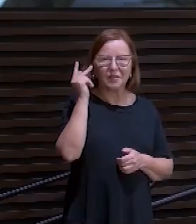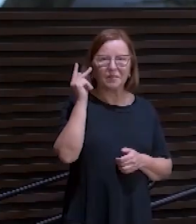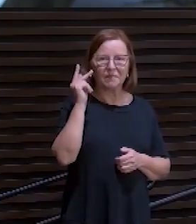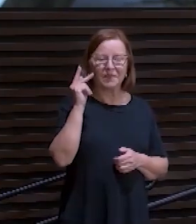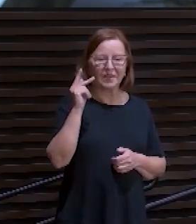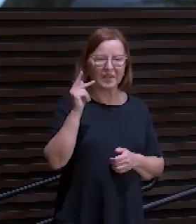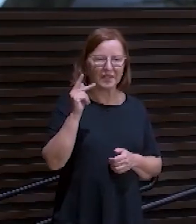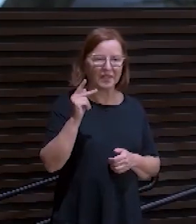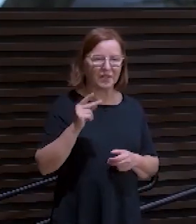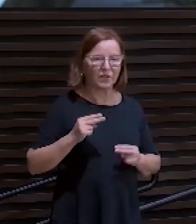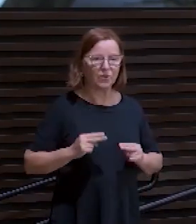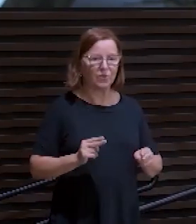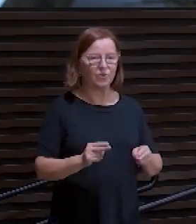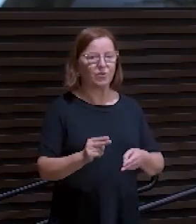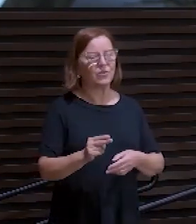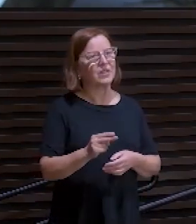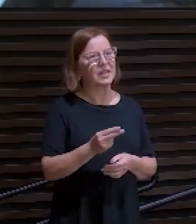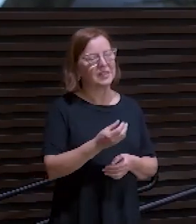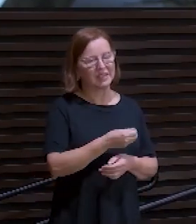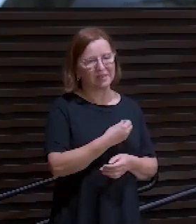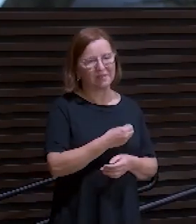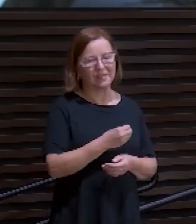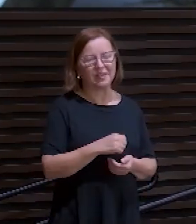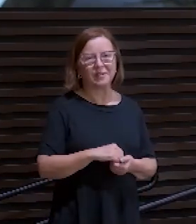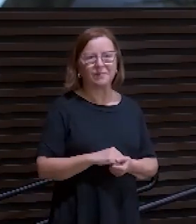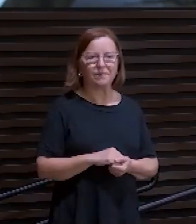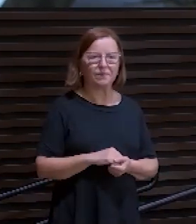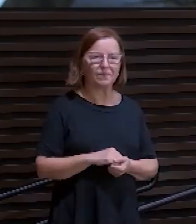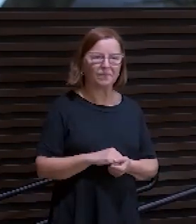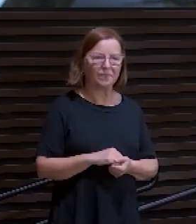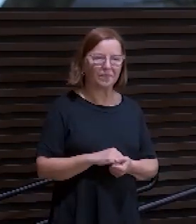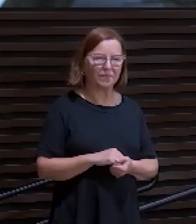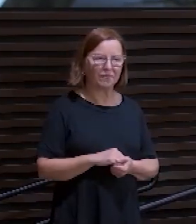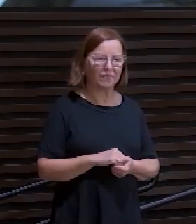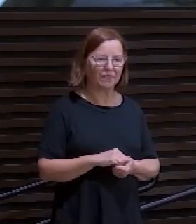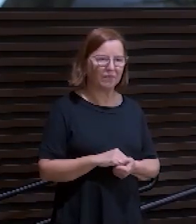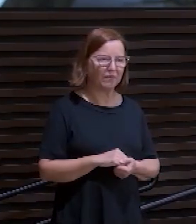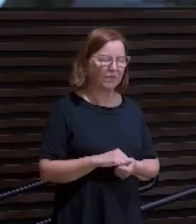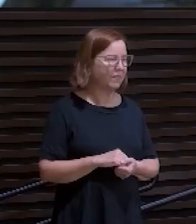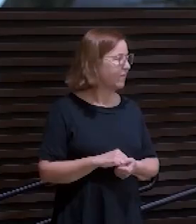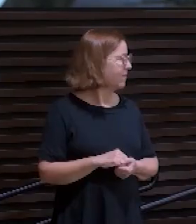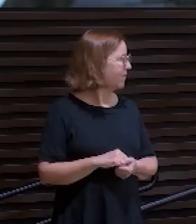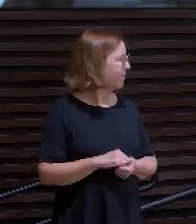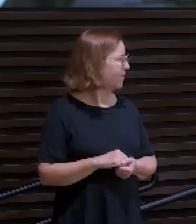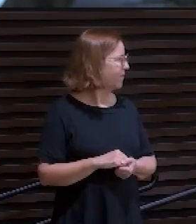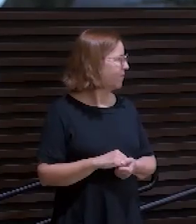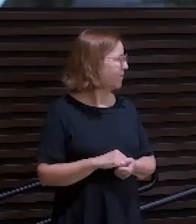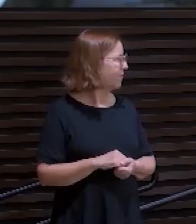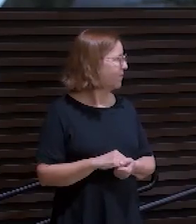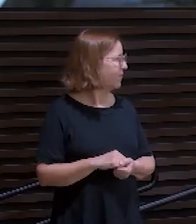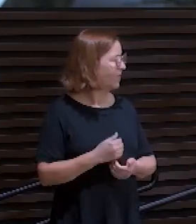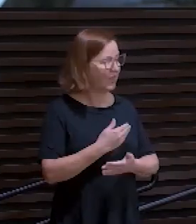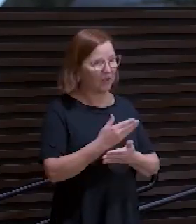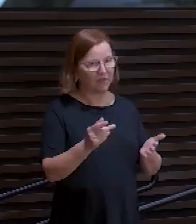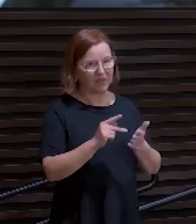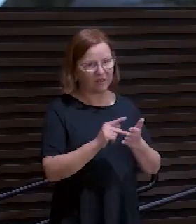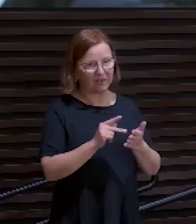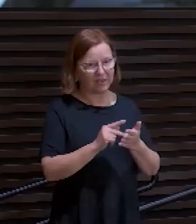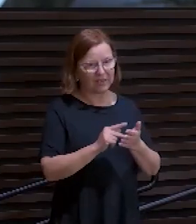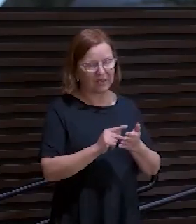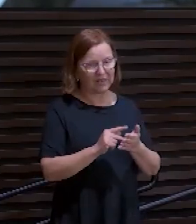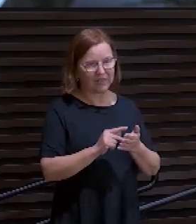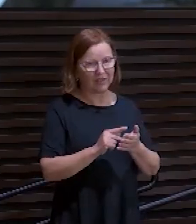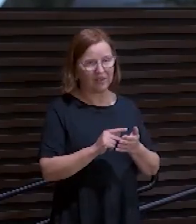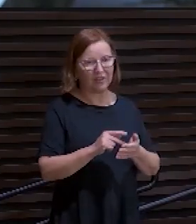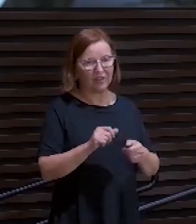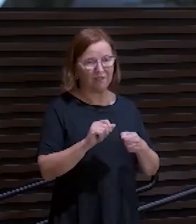em vida. Infelizmente, essa nossa tradução não é das melhores, né? Quando ela diz assim: vós, na verdade, intentastes o mal contra mim,